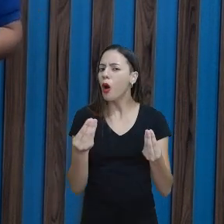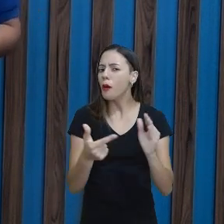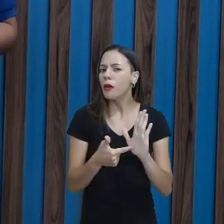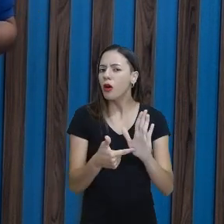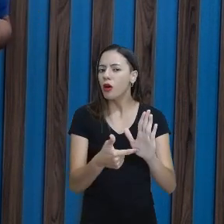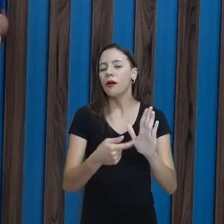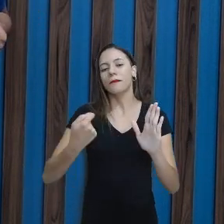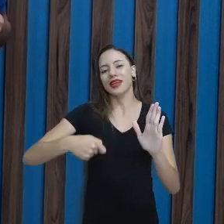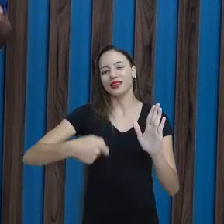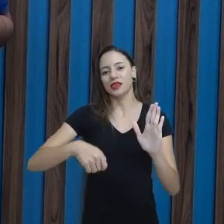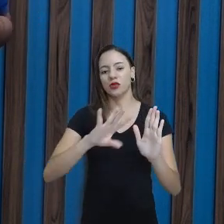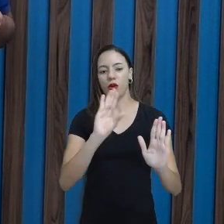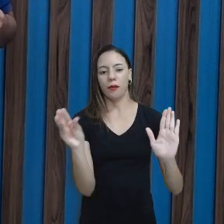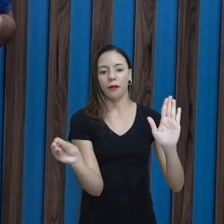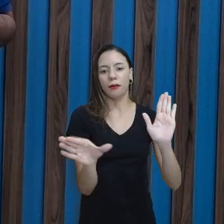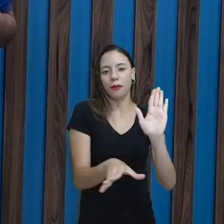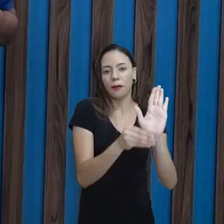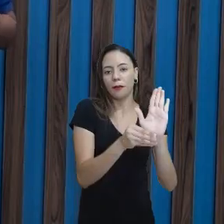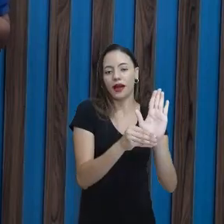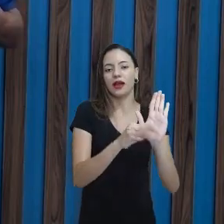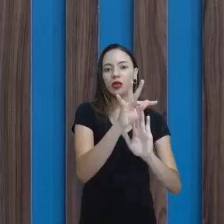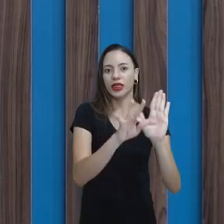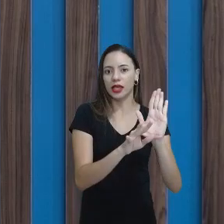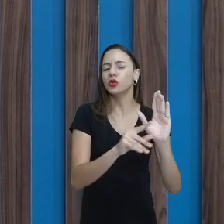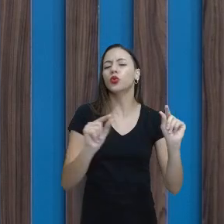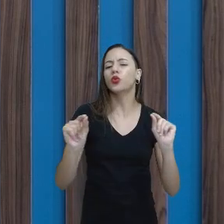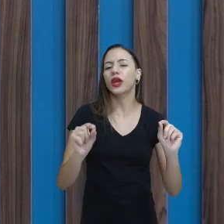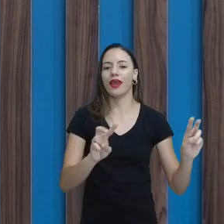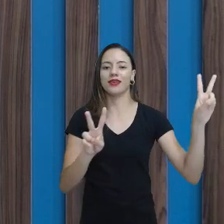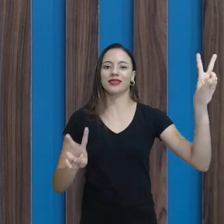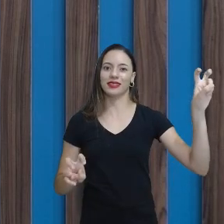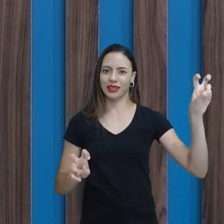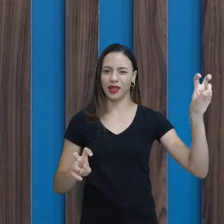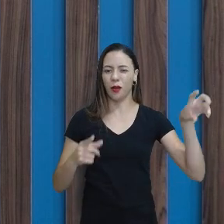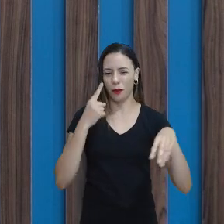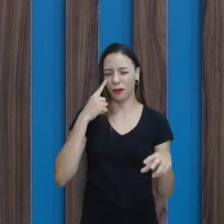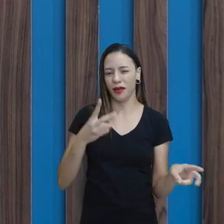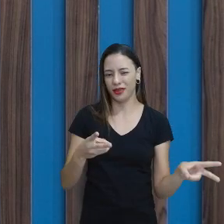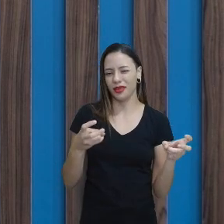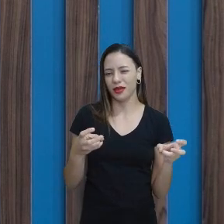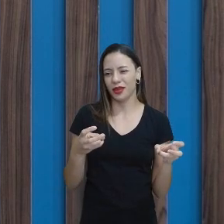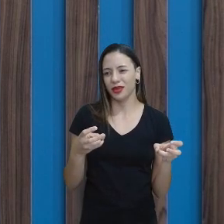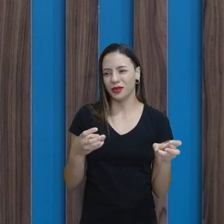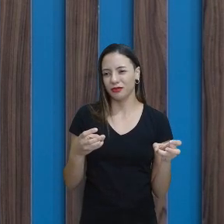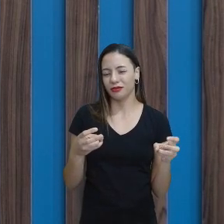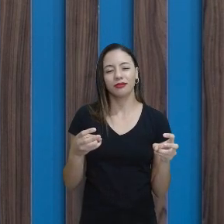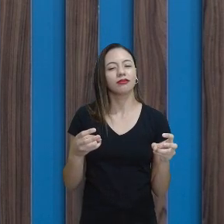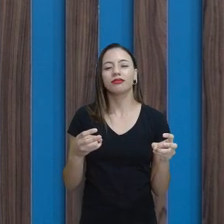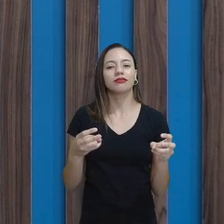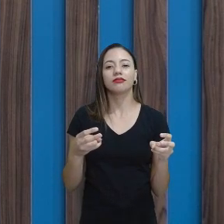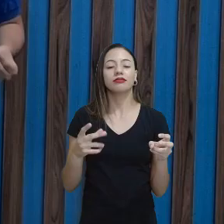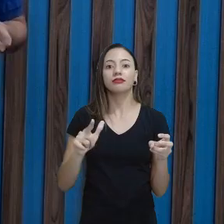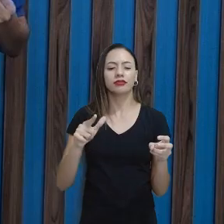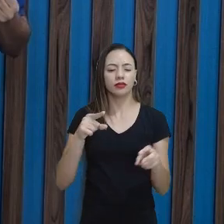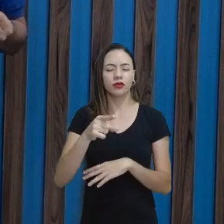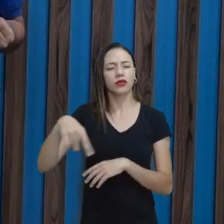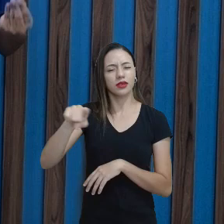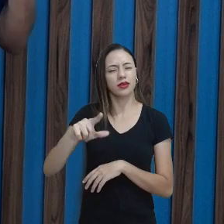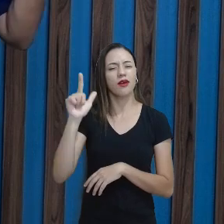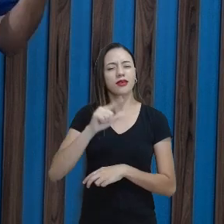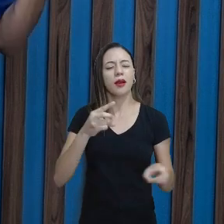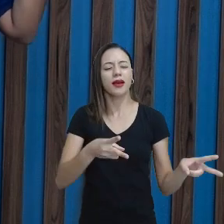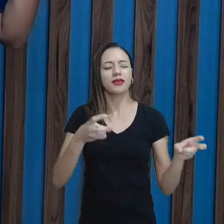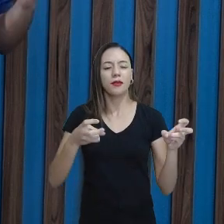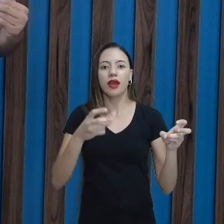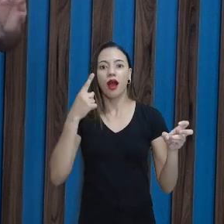Da citação no texto. Tá vendo, tudo a gente consegue perceber a aplicação. Né?